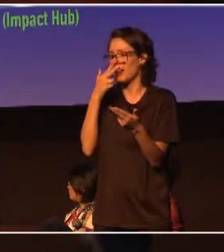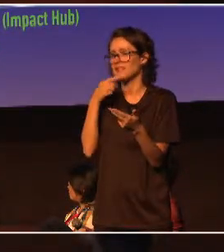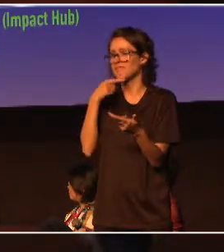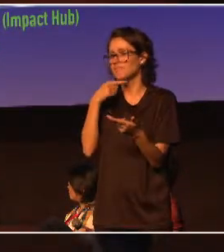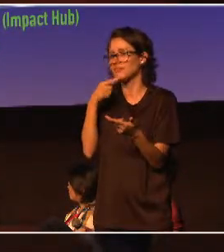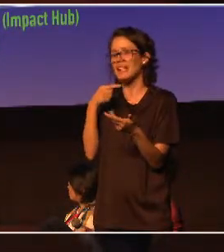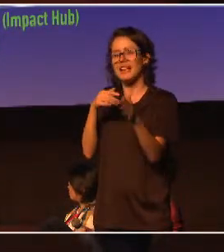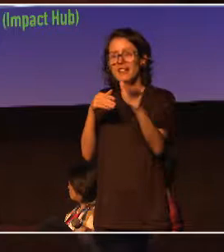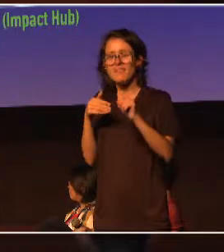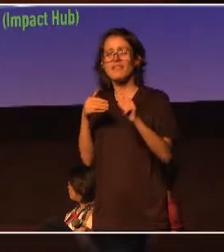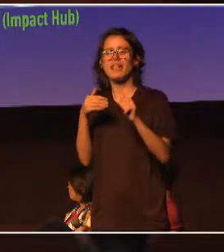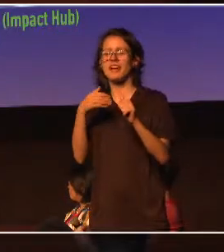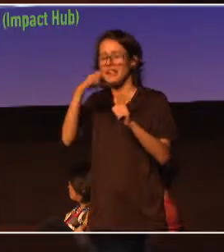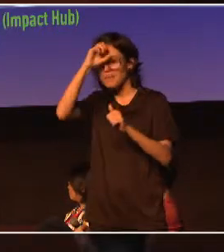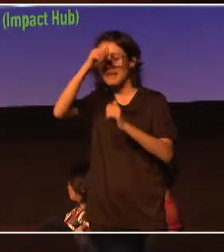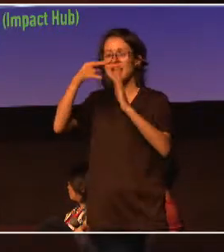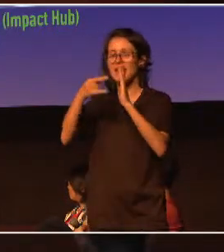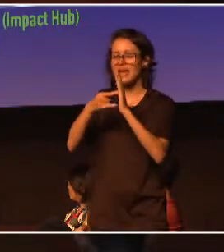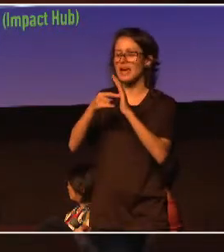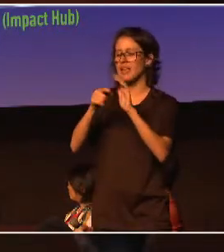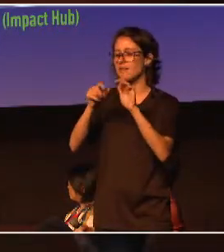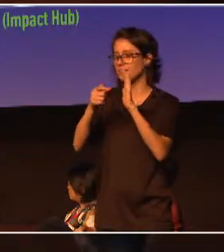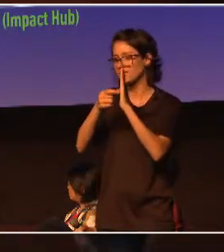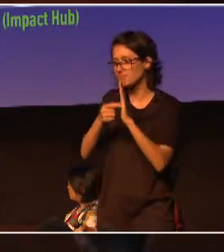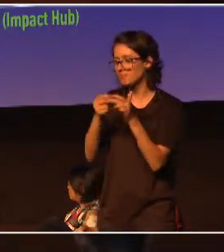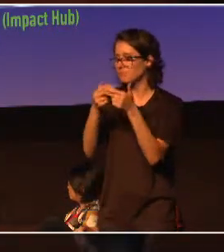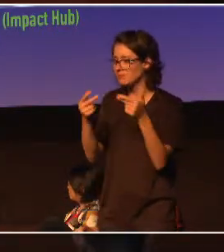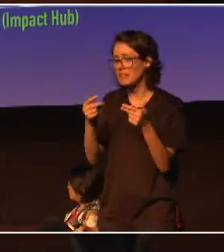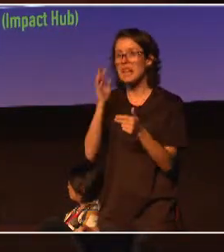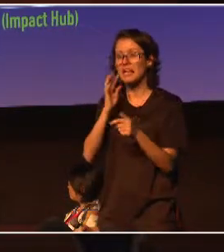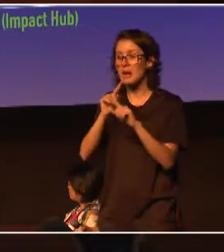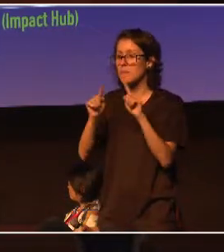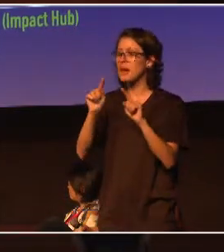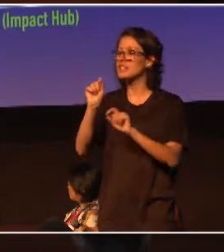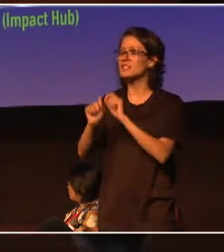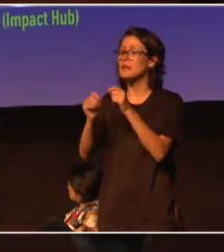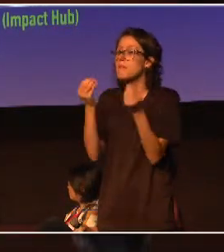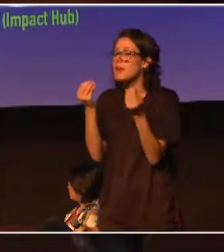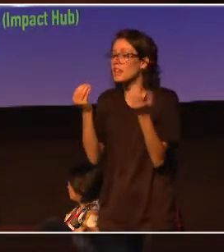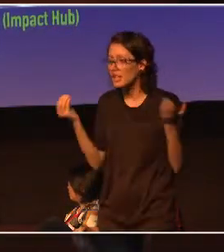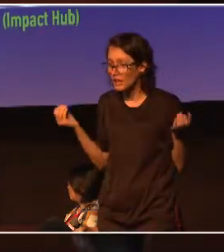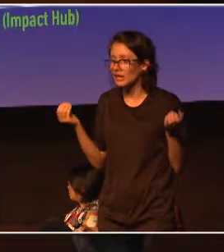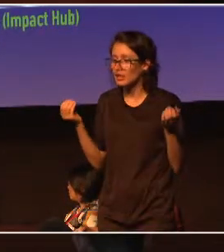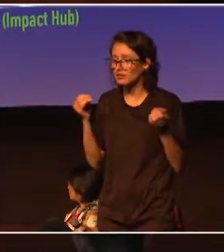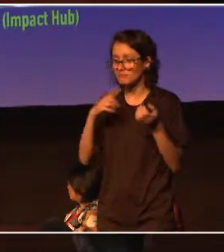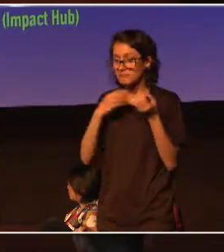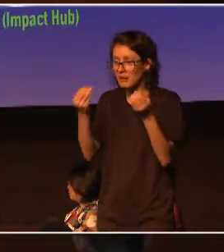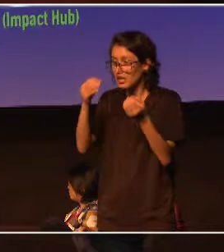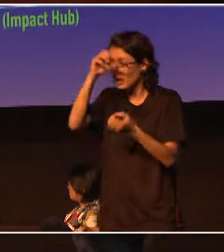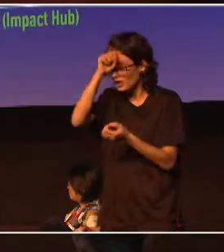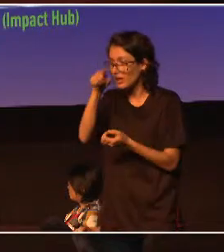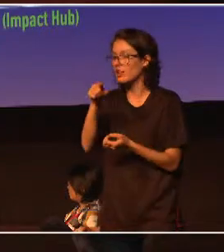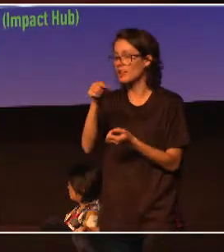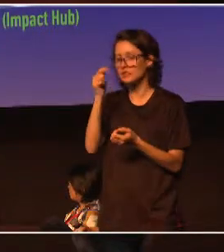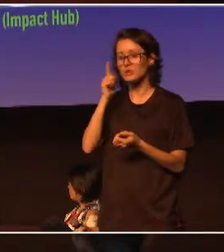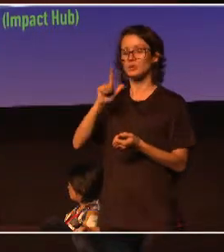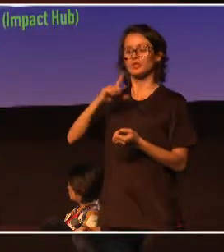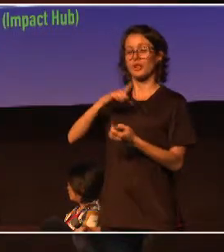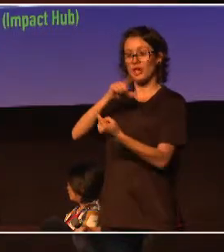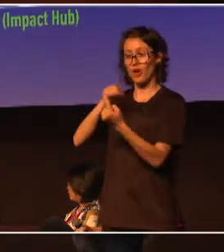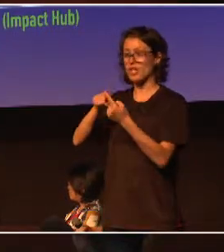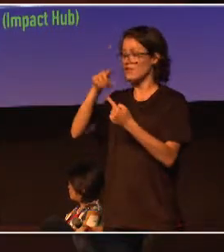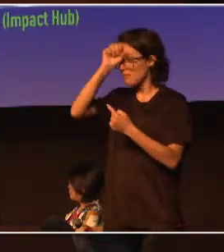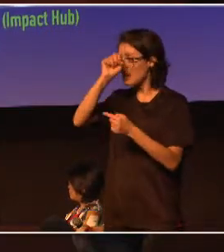para aprender uma linguagem de programação, vai bacana e tal, mas quando você tem uma motivação muito maior e quando você consegue compartilhar essa dor, quando